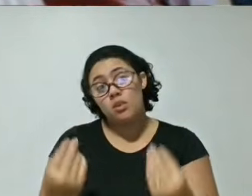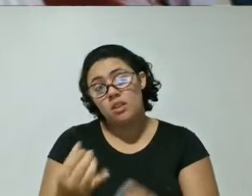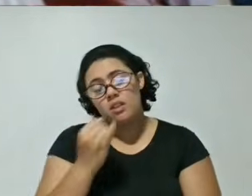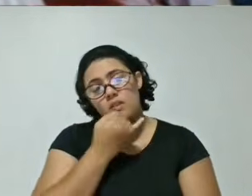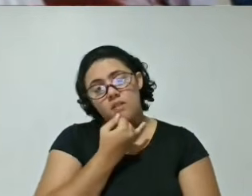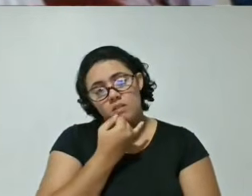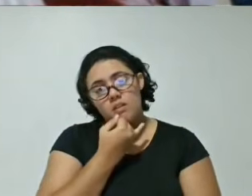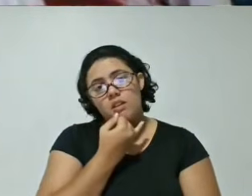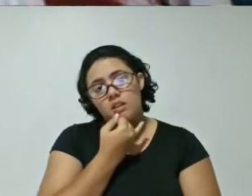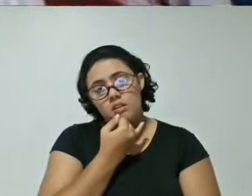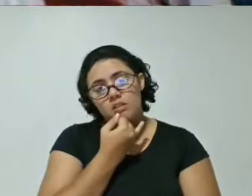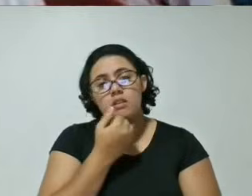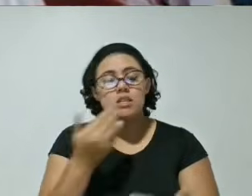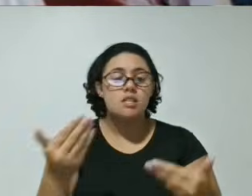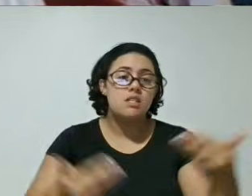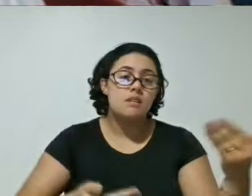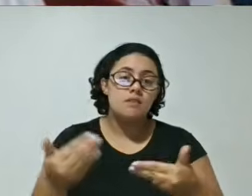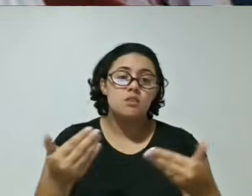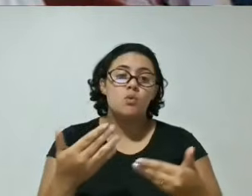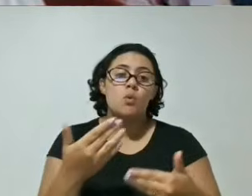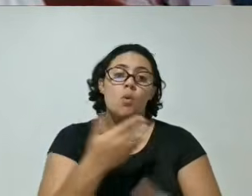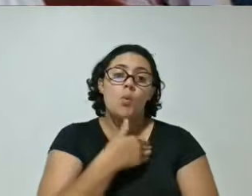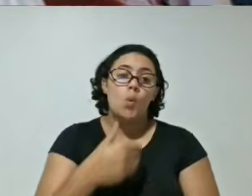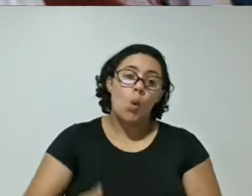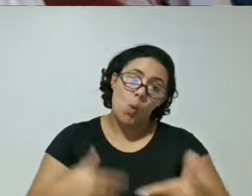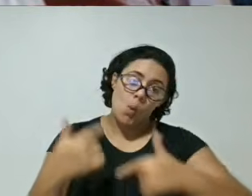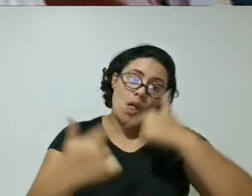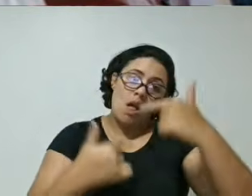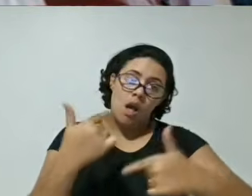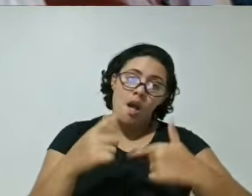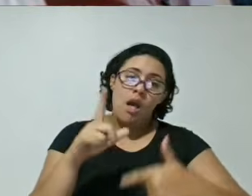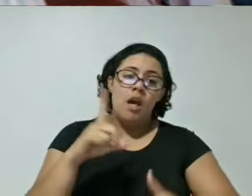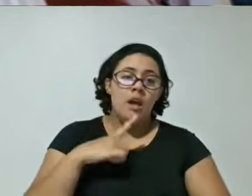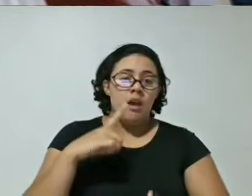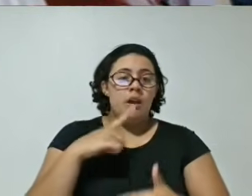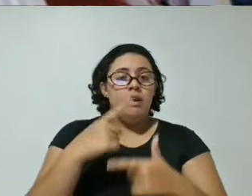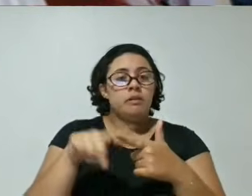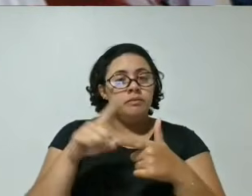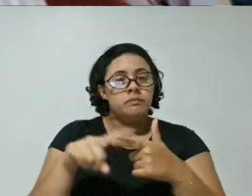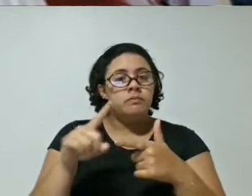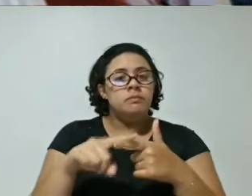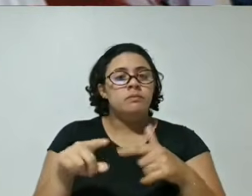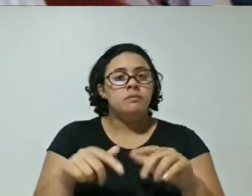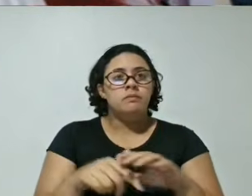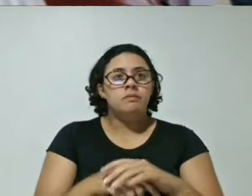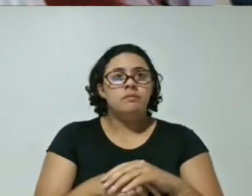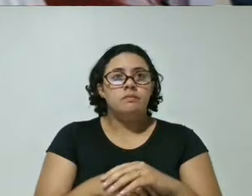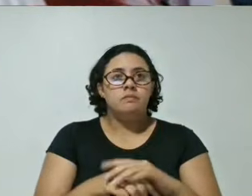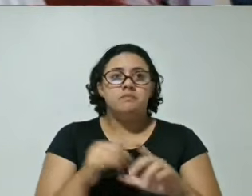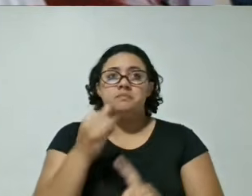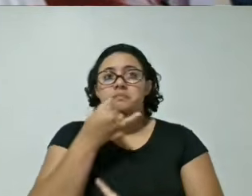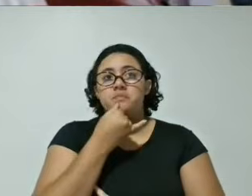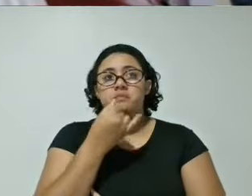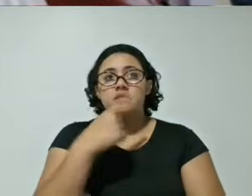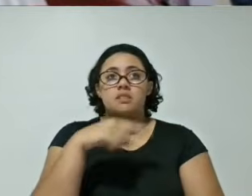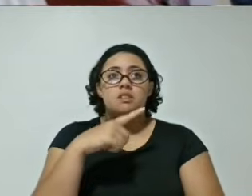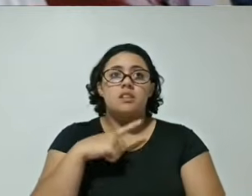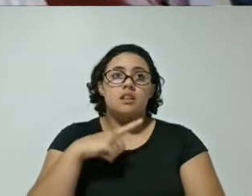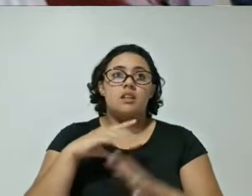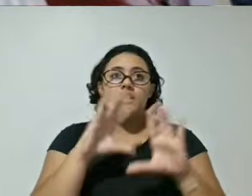público a gente tem problemas, assim, isso né, não é segredo. Né? E, infelizmente, a gente tinha uma equipe